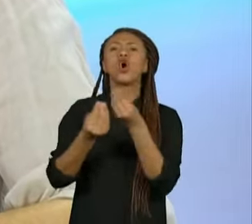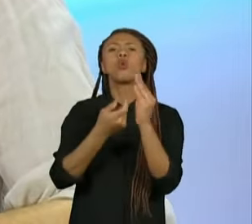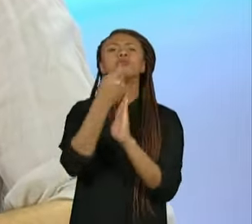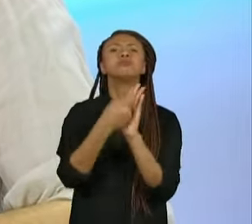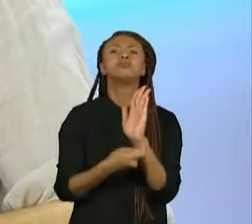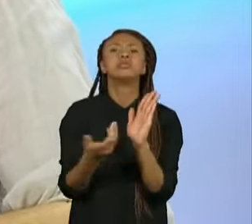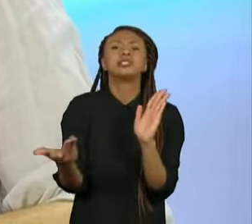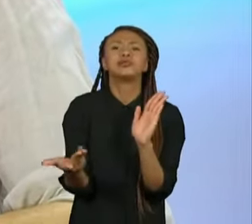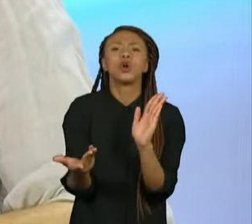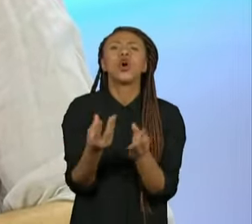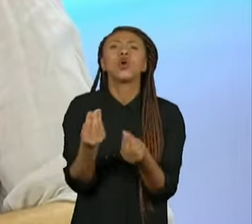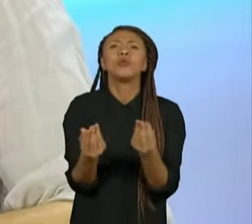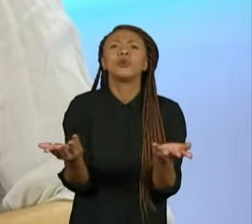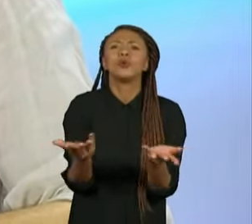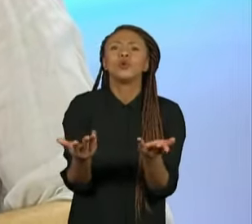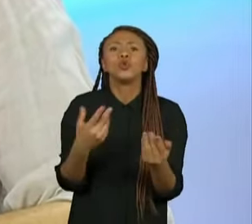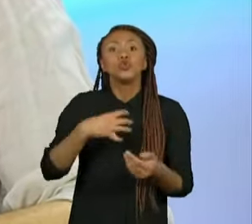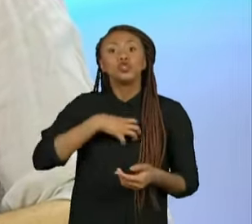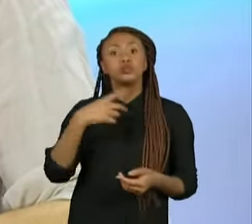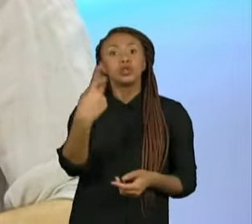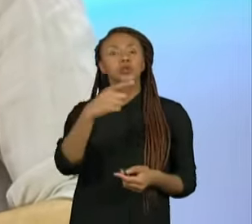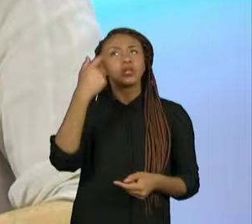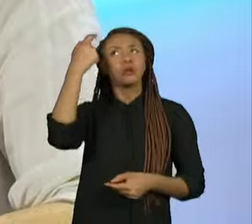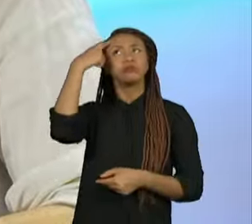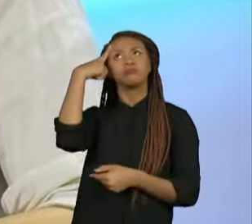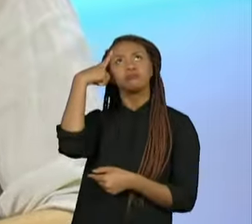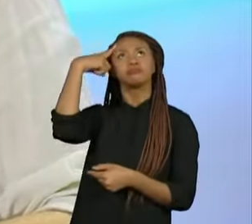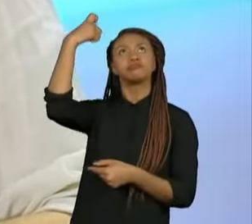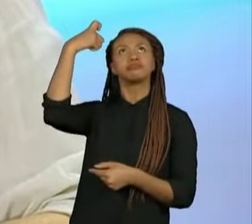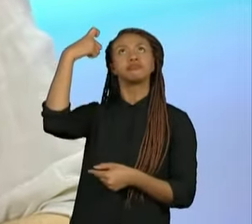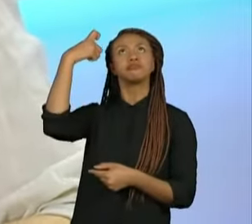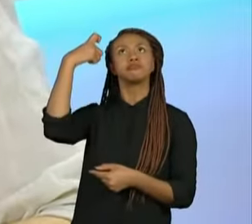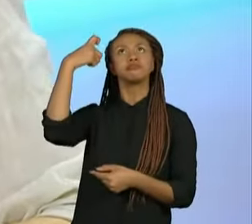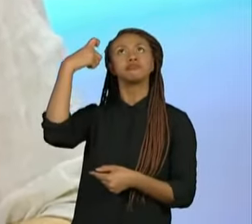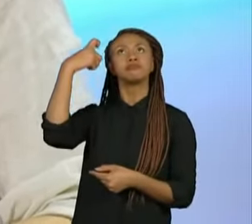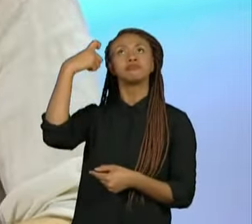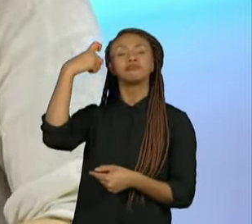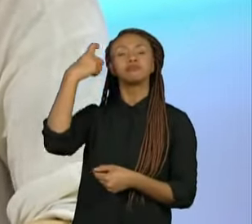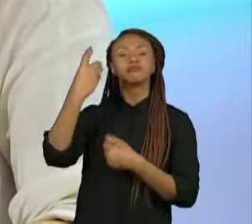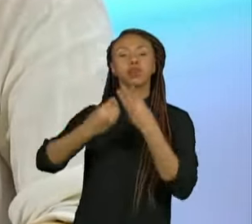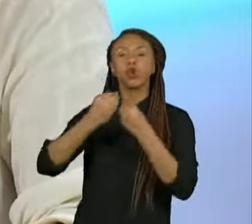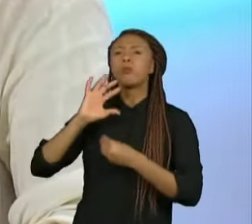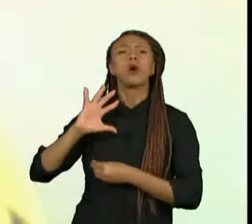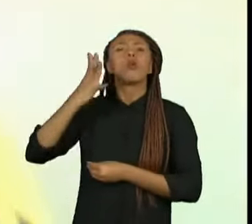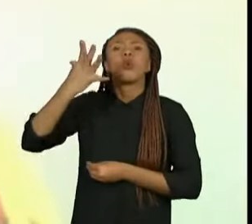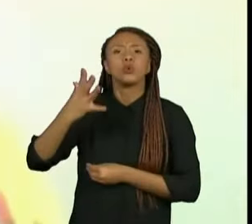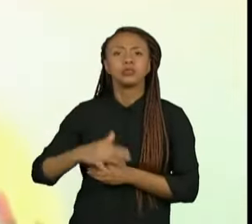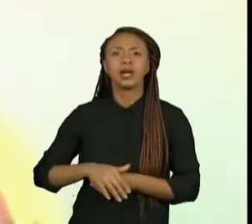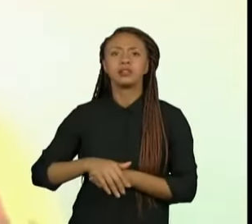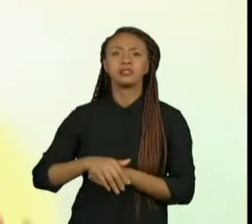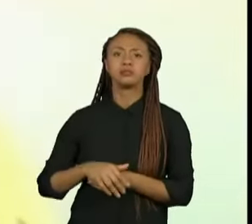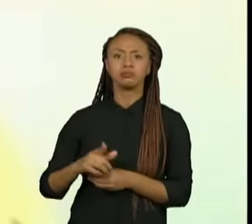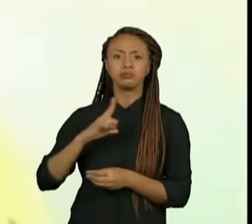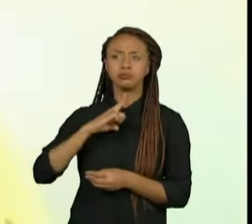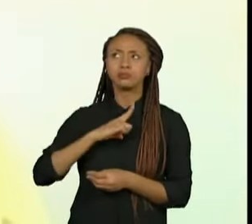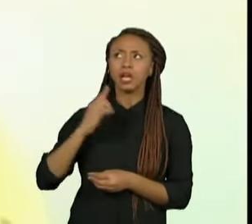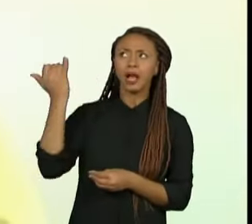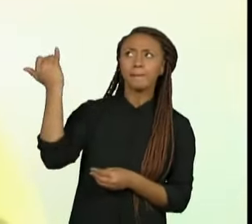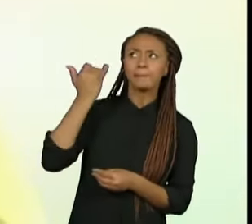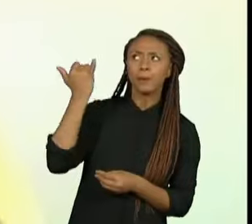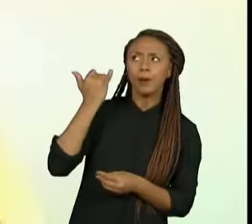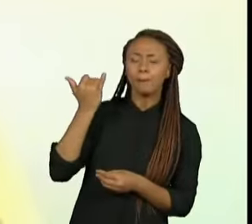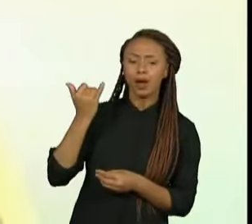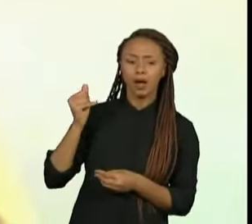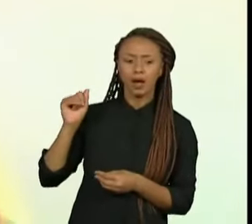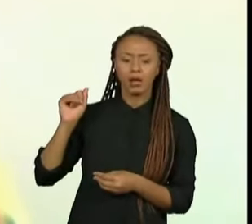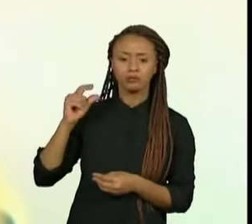senhora, como é que é o seu processo de criação do ponto de vista mais material mesmo? A senhora, ele nasce como fala? Ou a senhora já